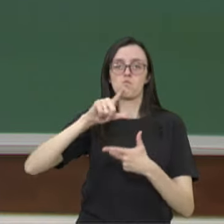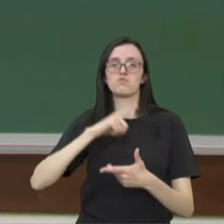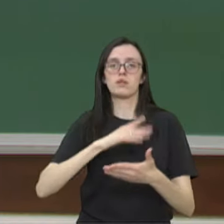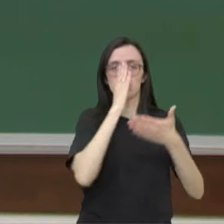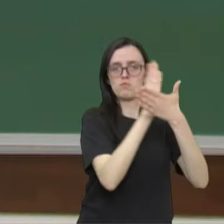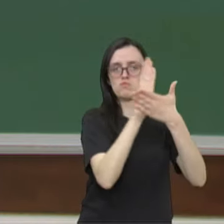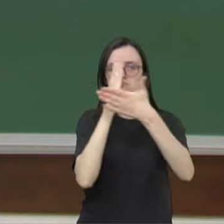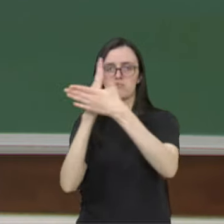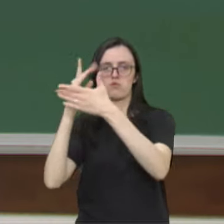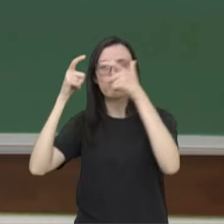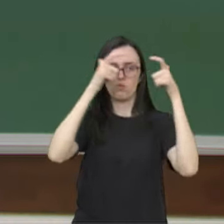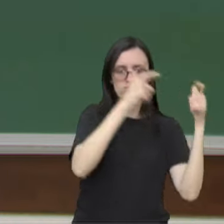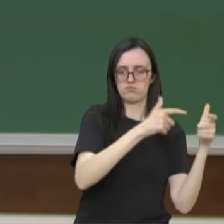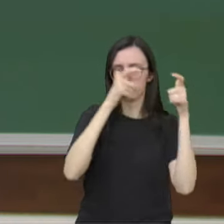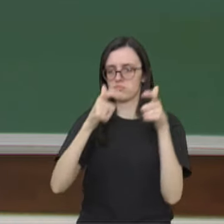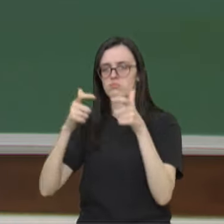partes,